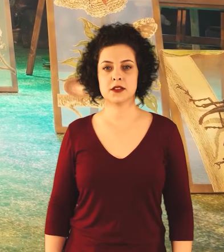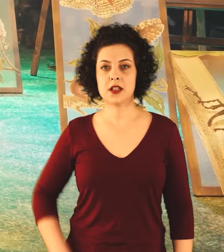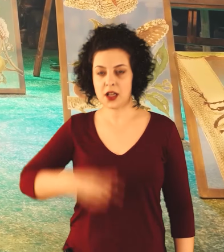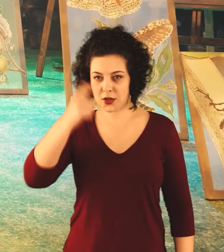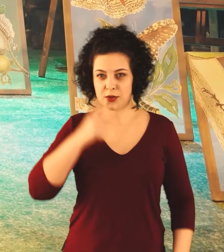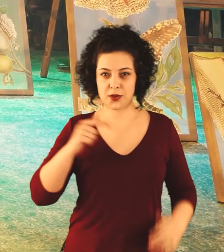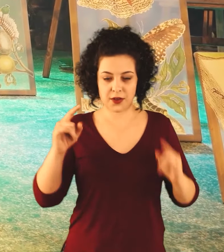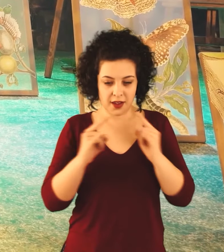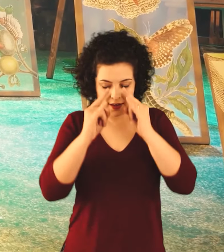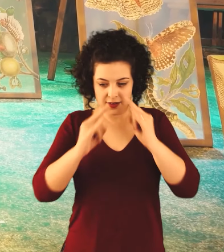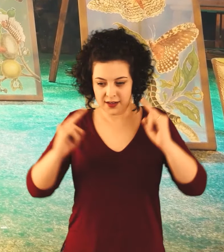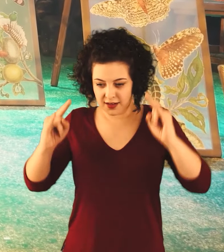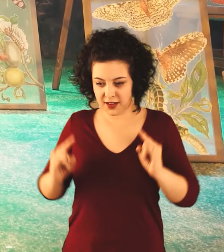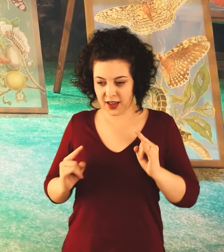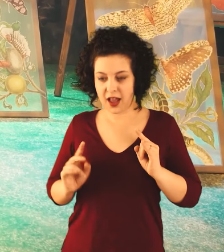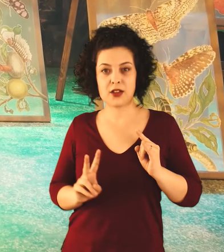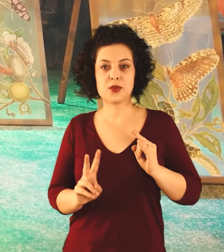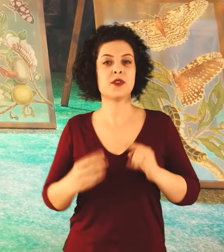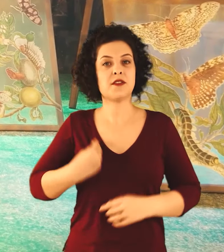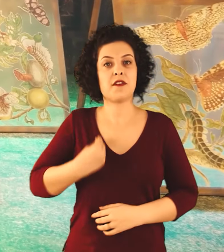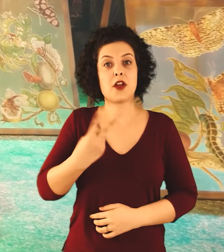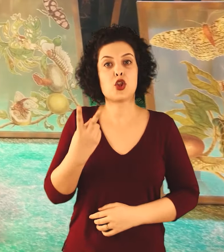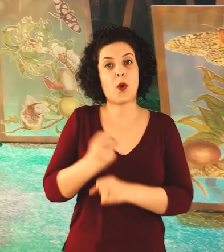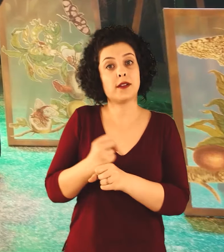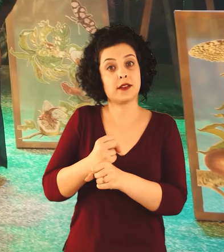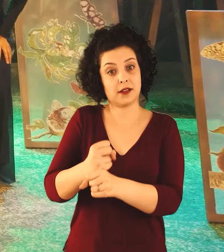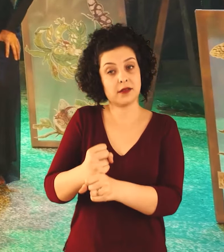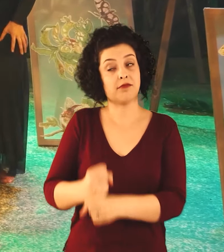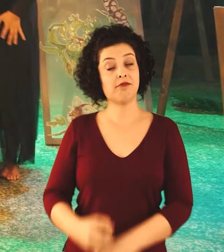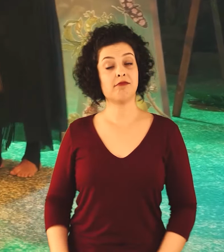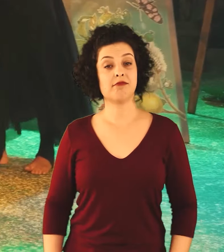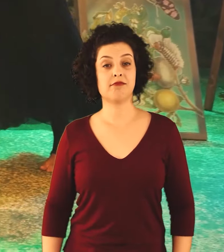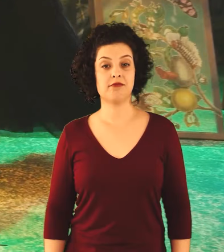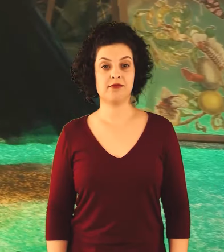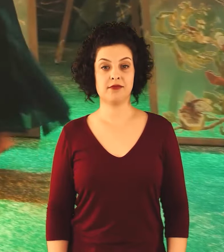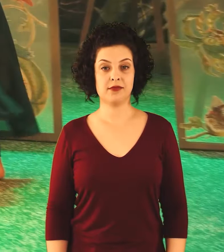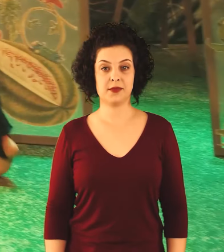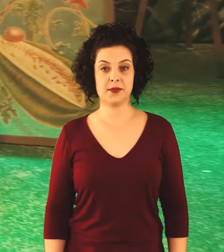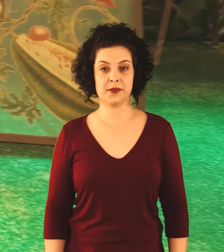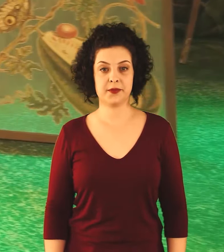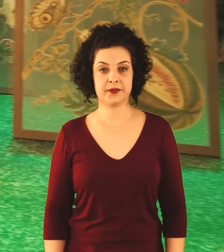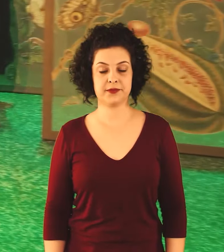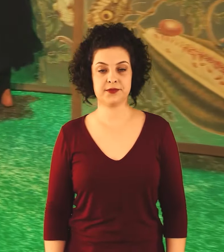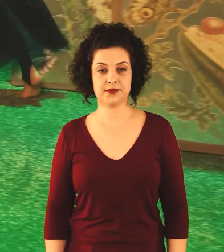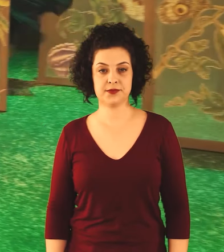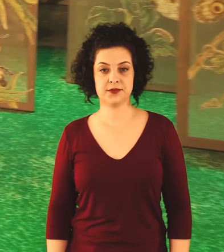Eu sou a cabana em que Maria e Doroteia viveram durante dois anos. Pegam as malas.